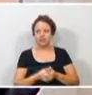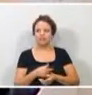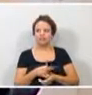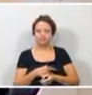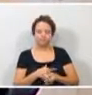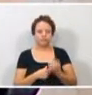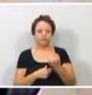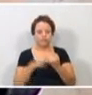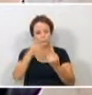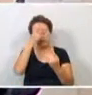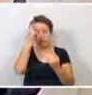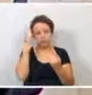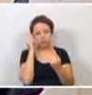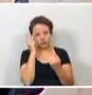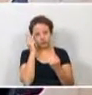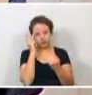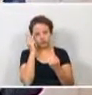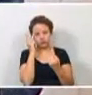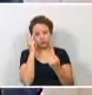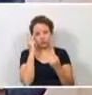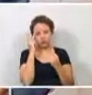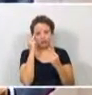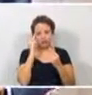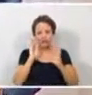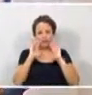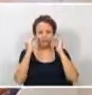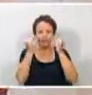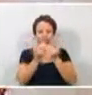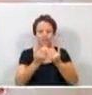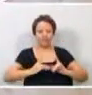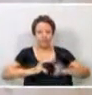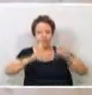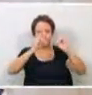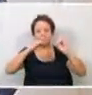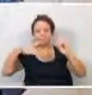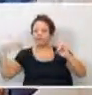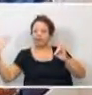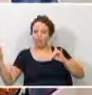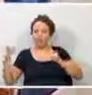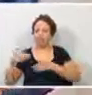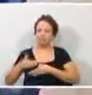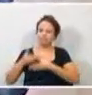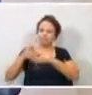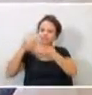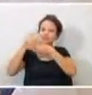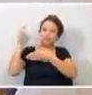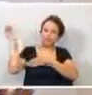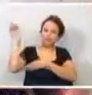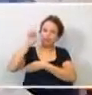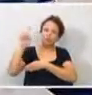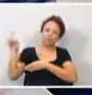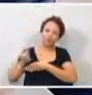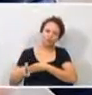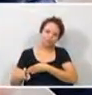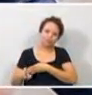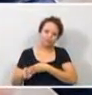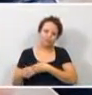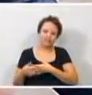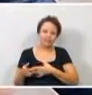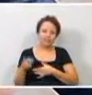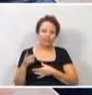pessoa que foi detida aqui ao lado da Câmara Municipal, pichando o muro, inclusive, supostamente,